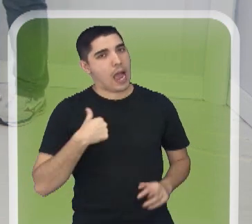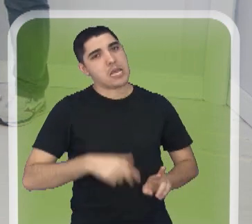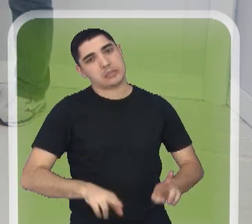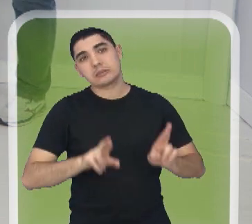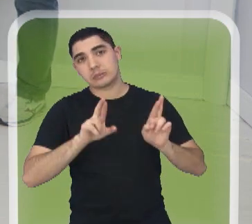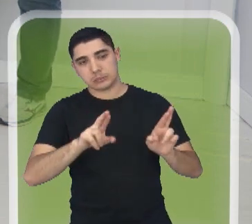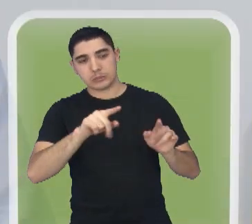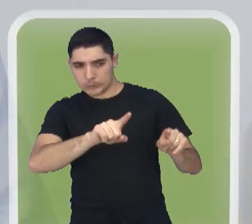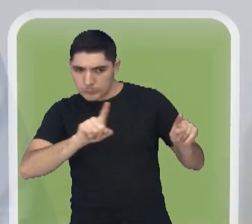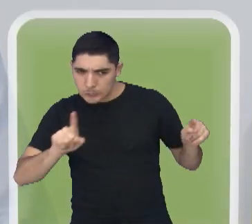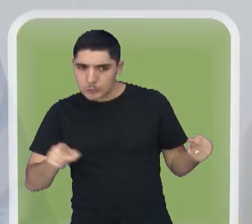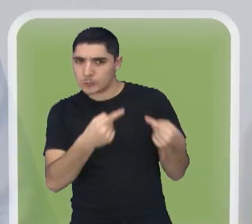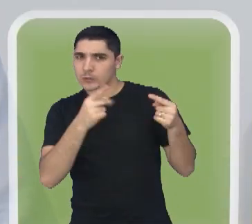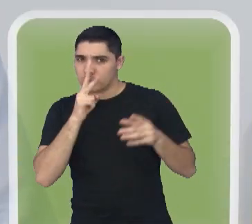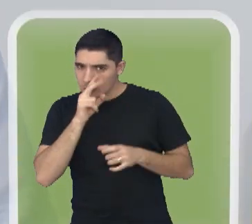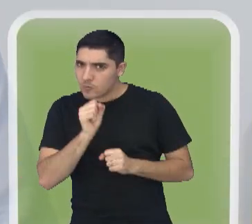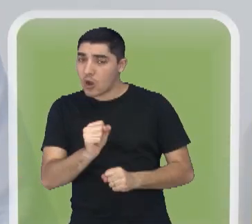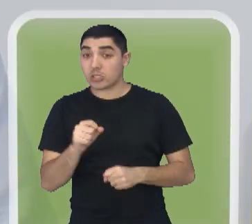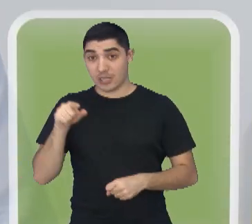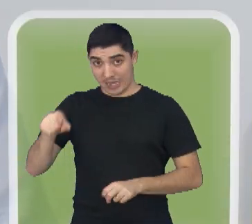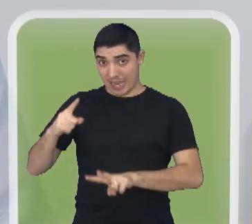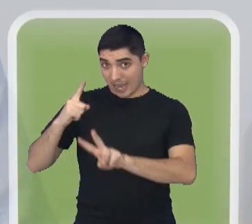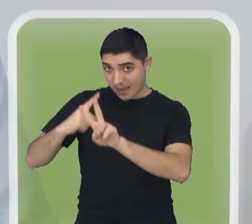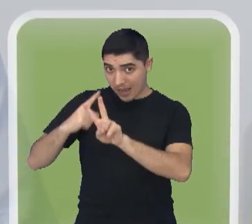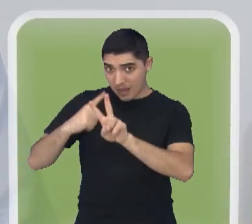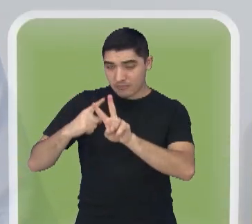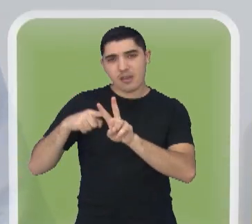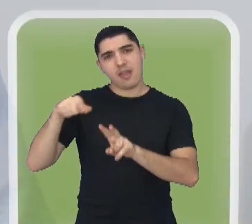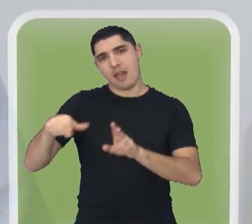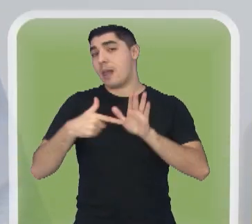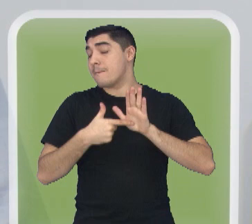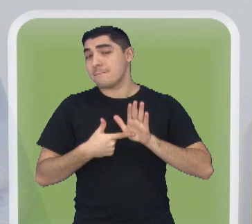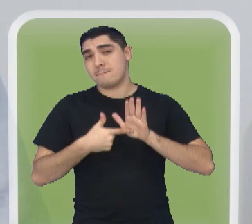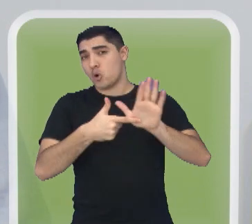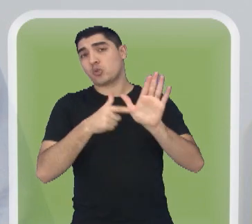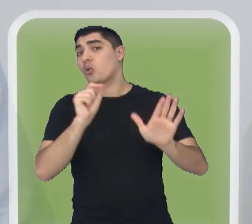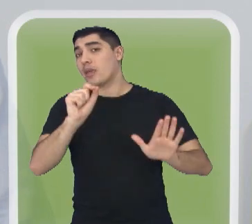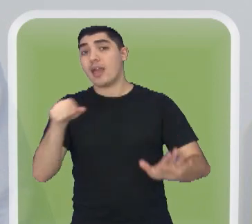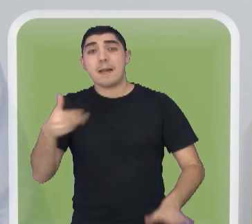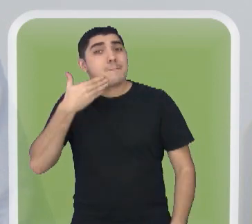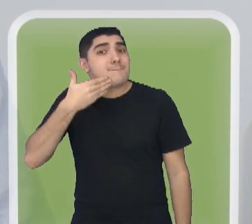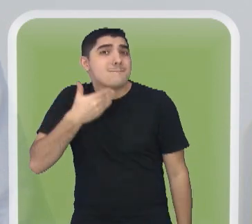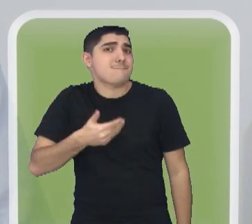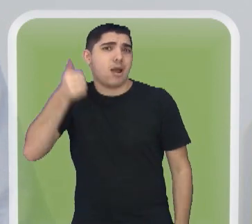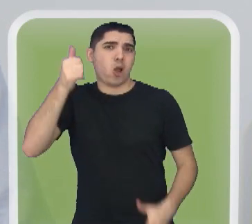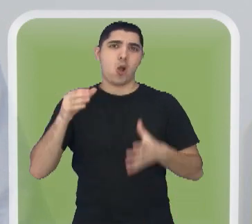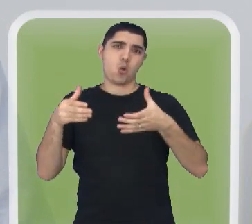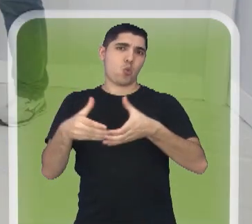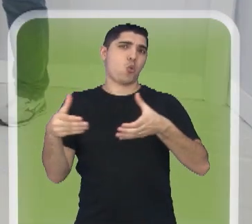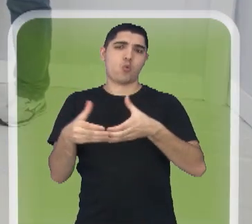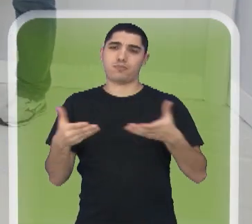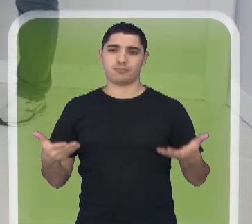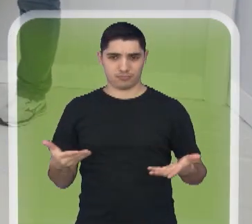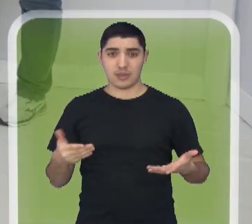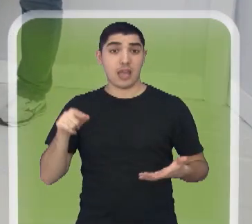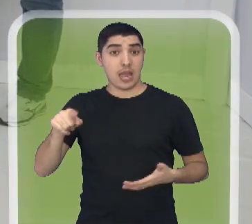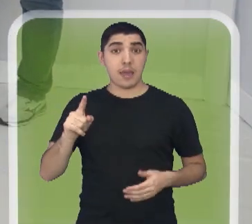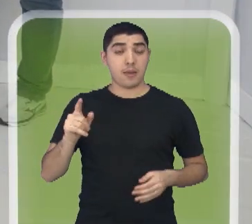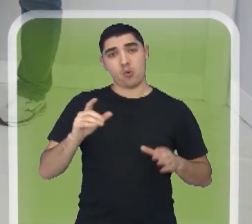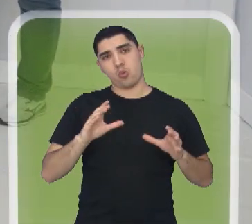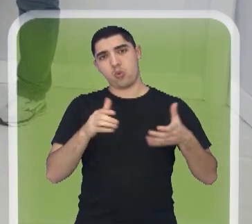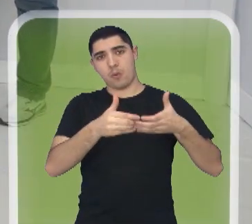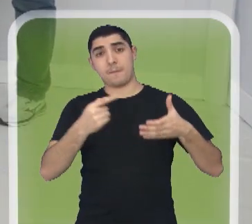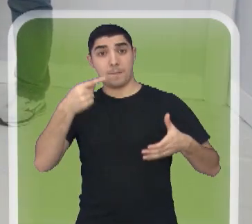time do Capivariano mostrou ser a melhor equipe, acho, da competição, assim, né? Tem volume de jogo, né? Ficou em primeiro não só